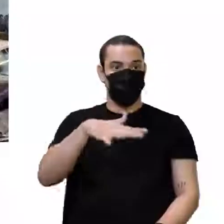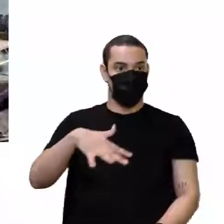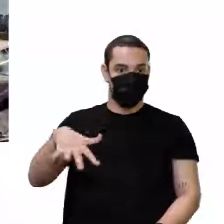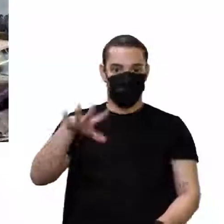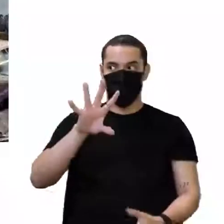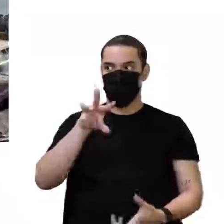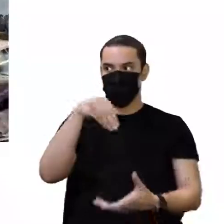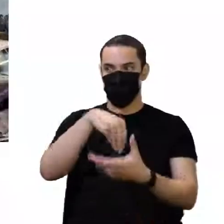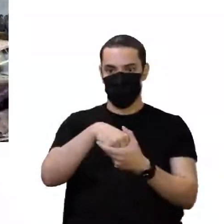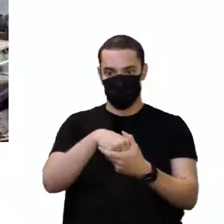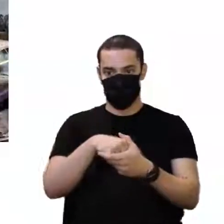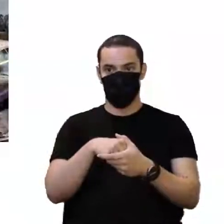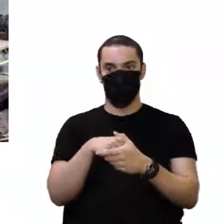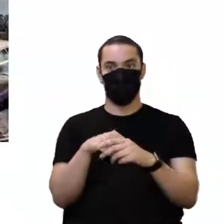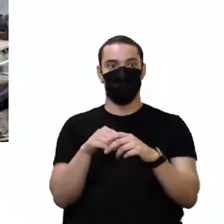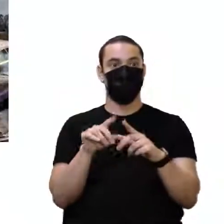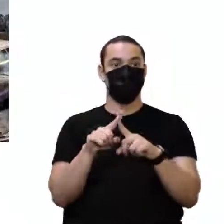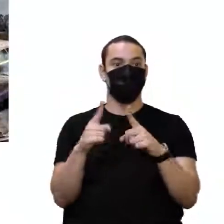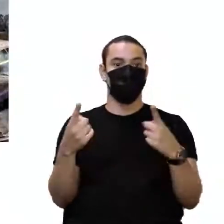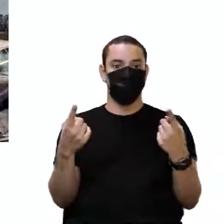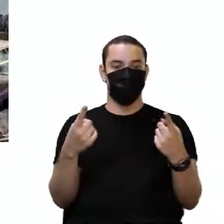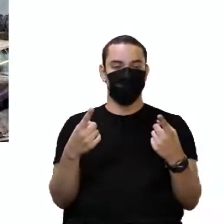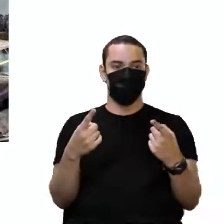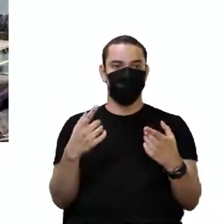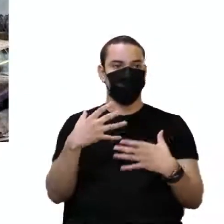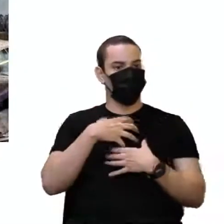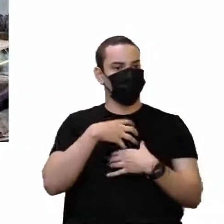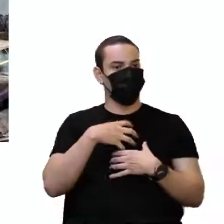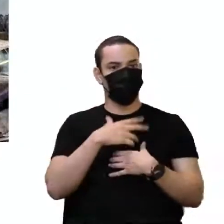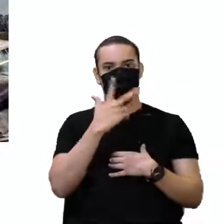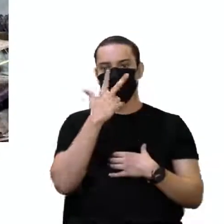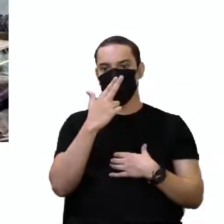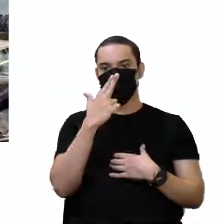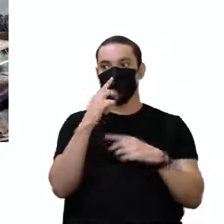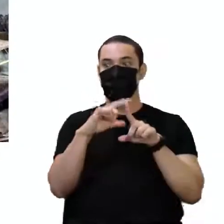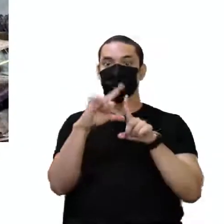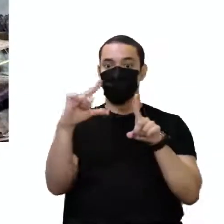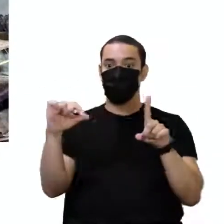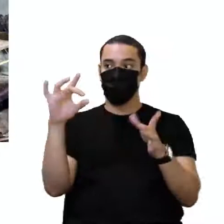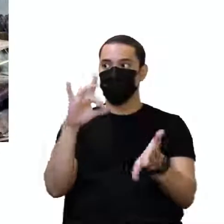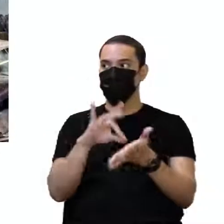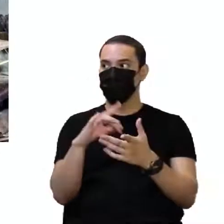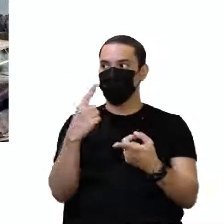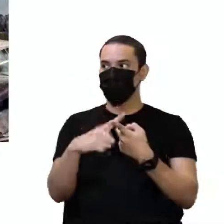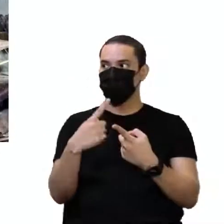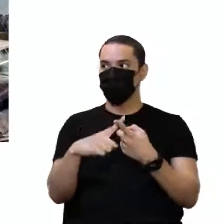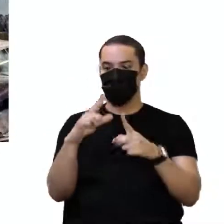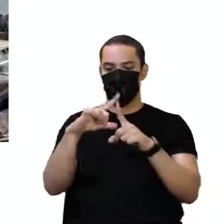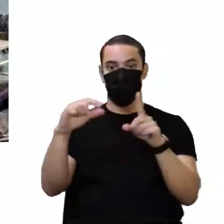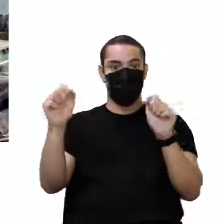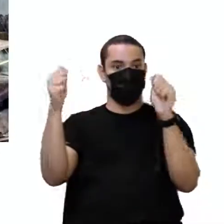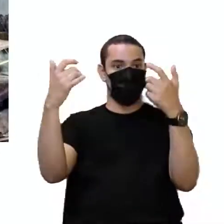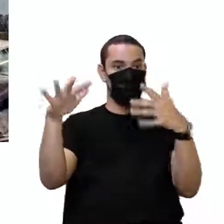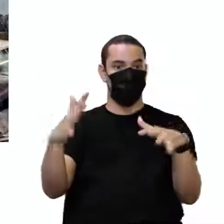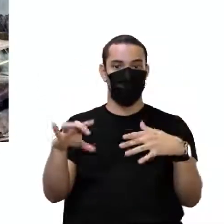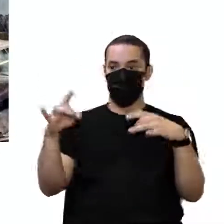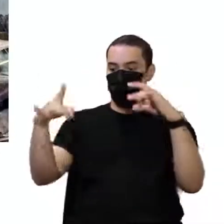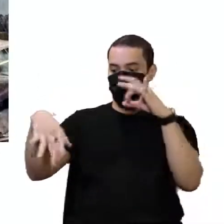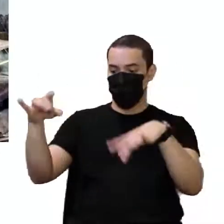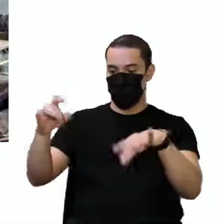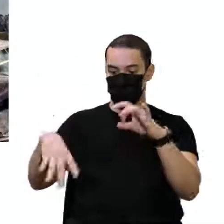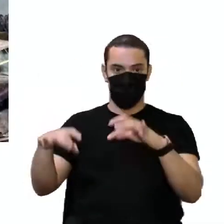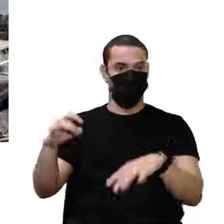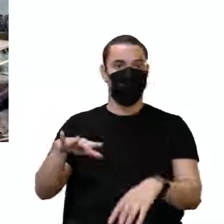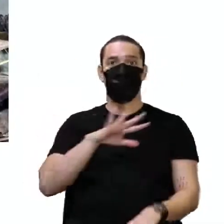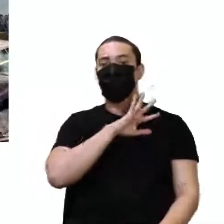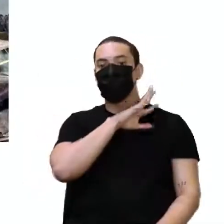estão inseridos, que de forma que parece folha mesmo. Não tem as folhas quando caem, elas não são comidas, né, por